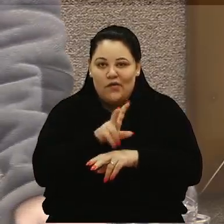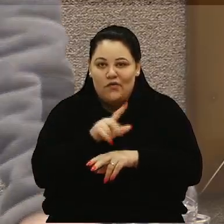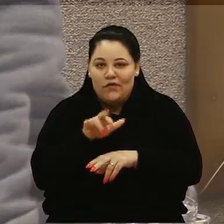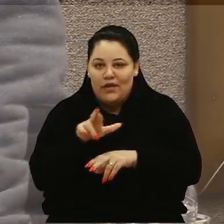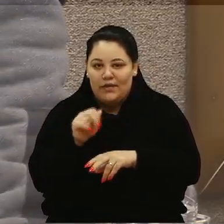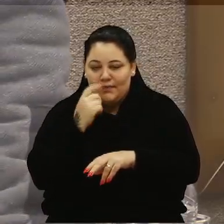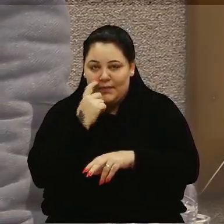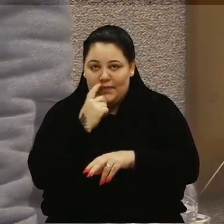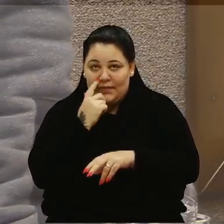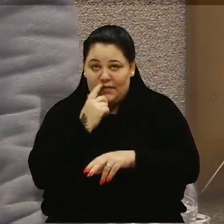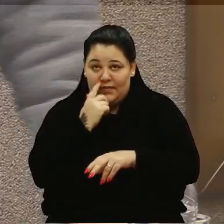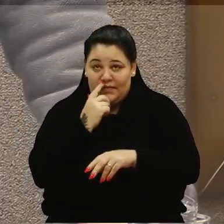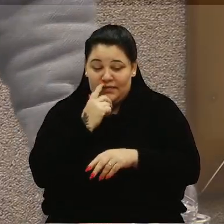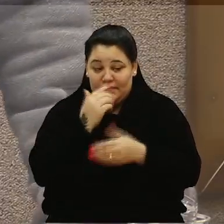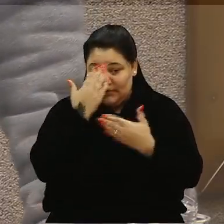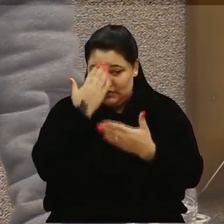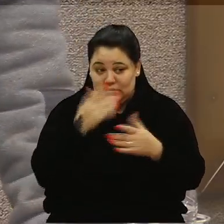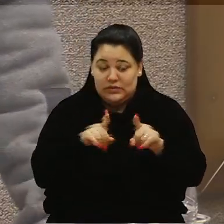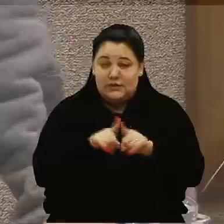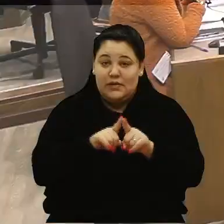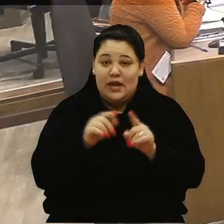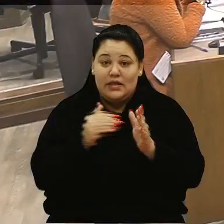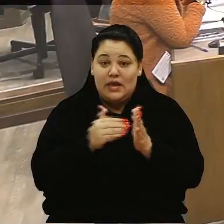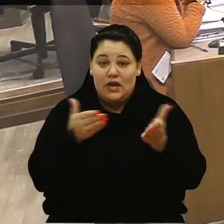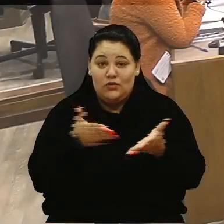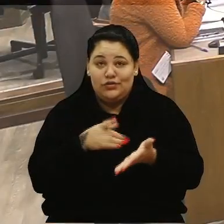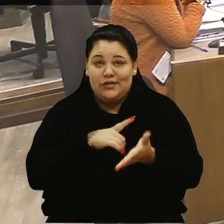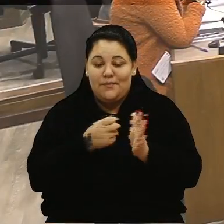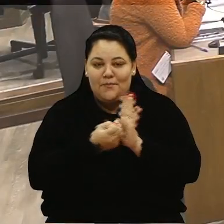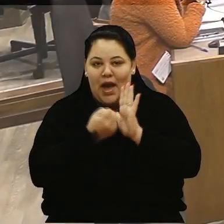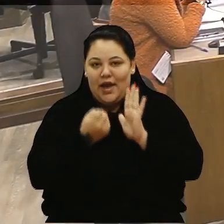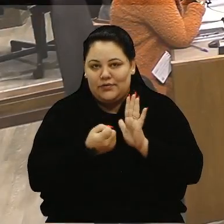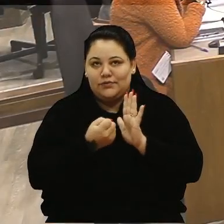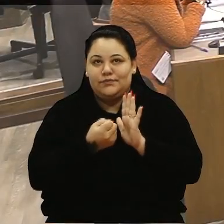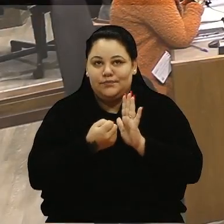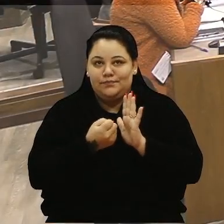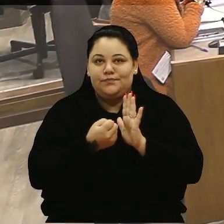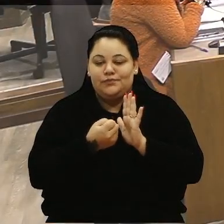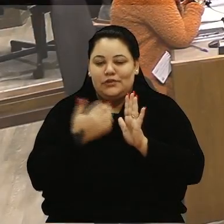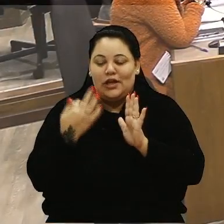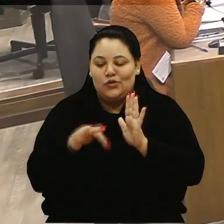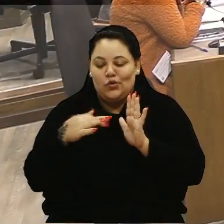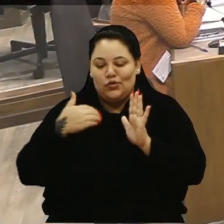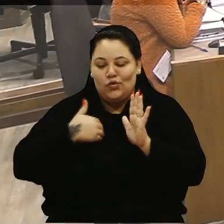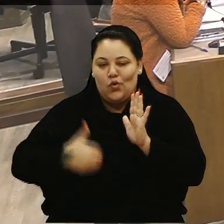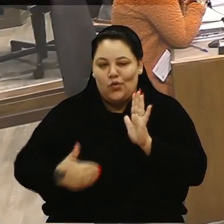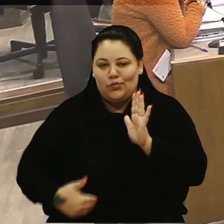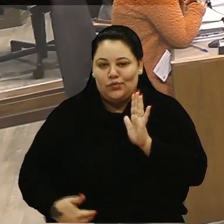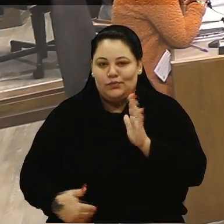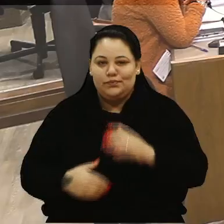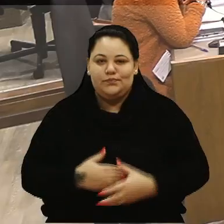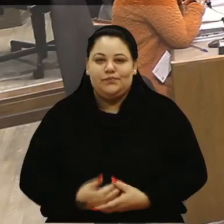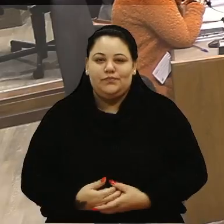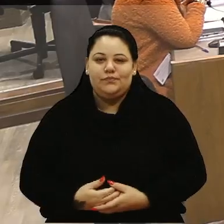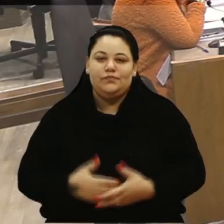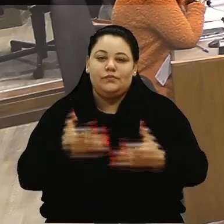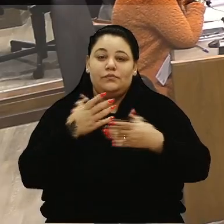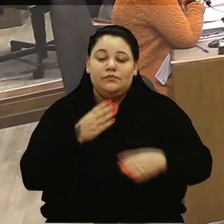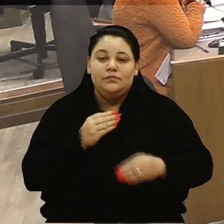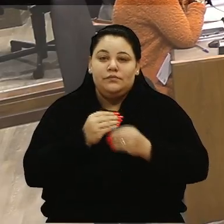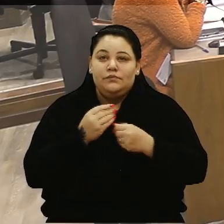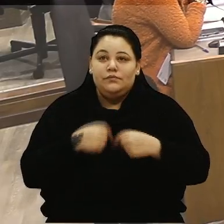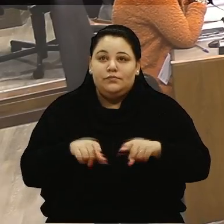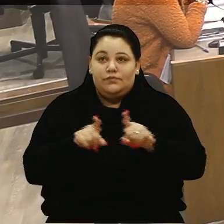ao senhor Raul Carrion, que até hoje leva as marcas da tortura no seu corpo. De imediato, vereadora Rose. Me somo, então,